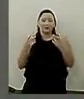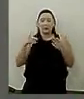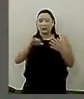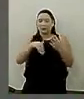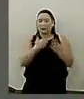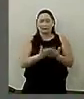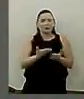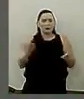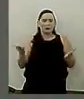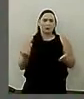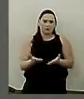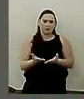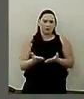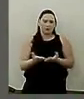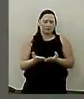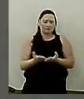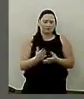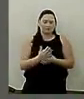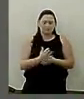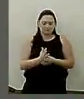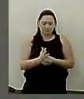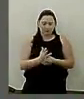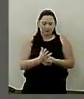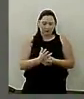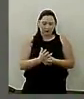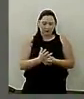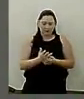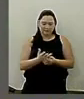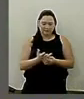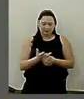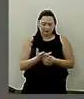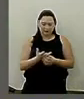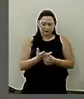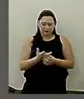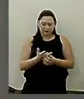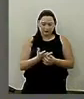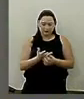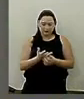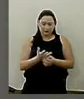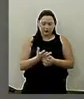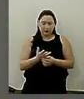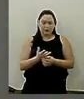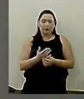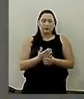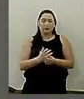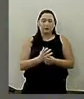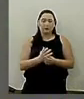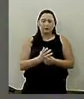história em termos religiosos e então os homens criaram os deuses.